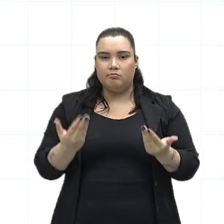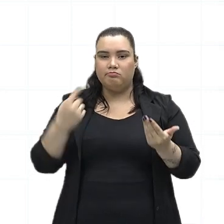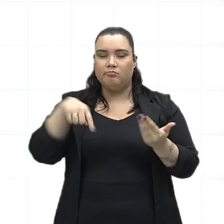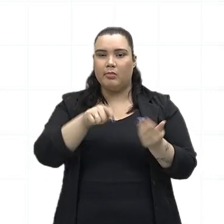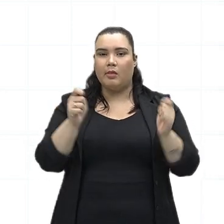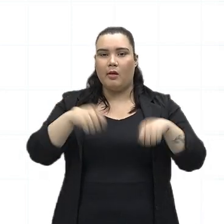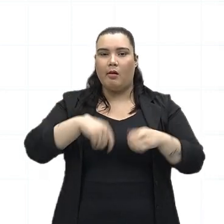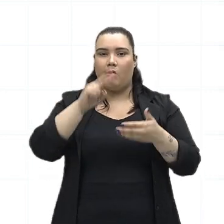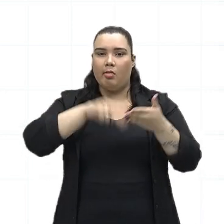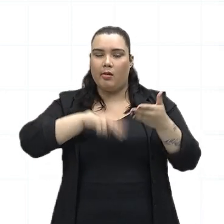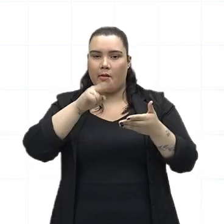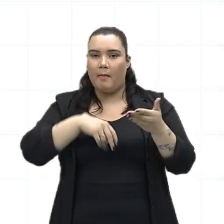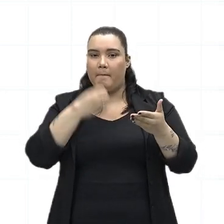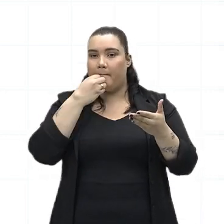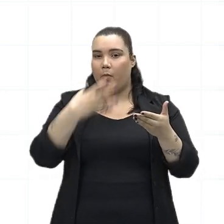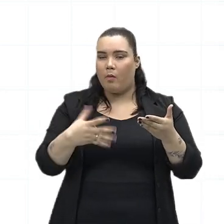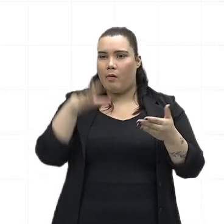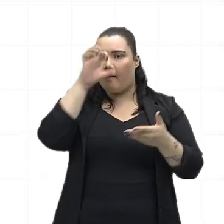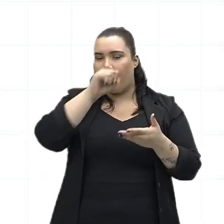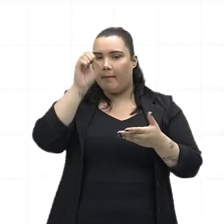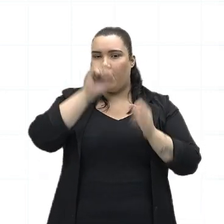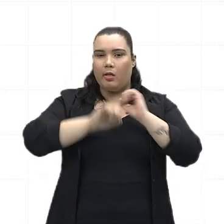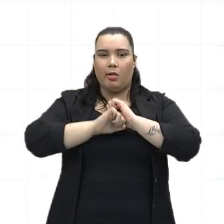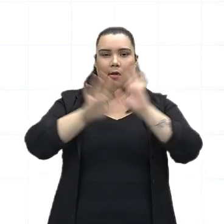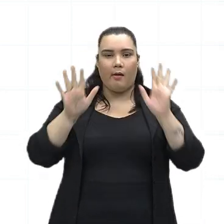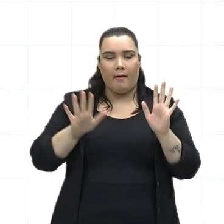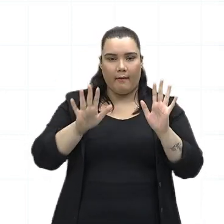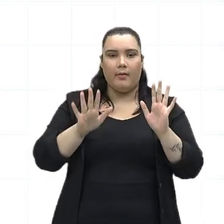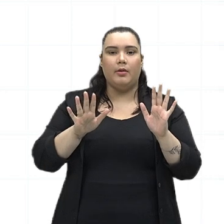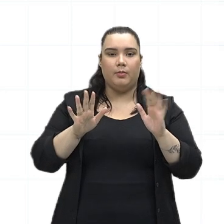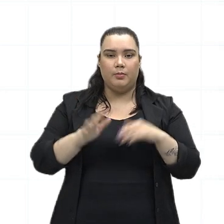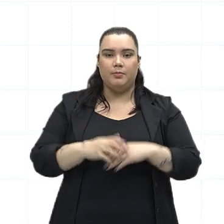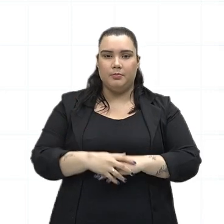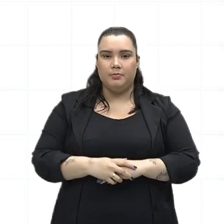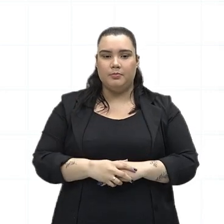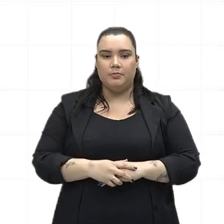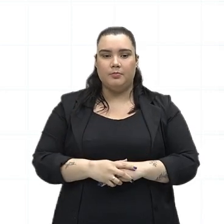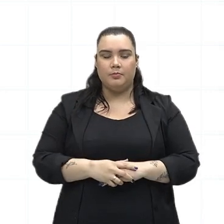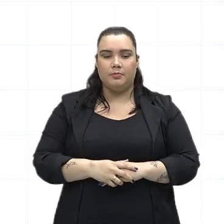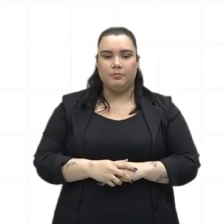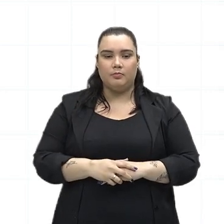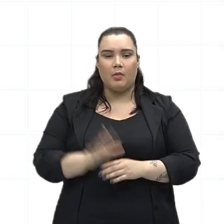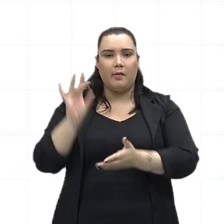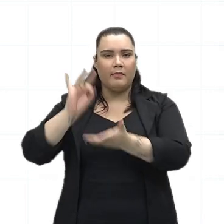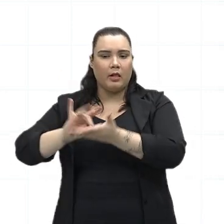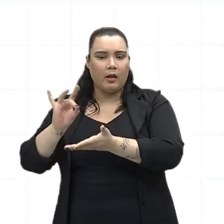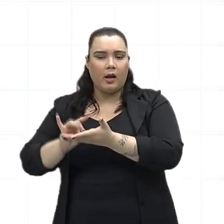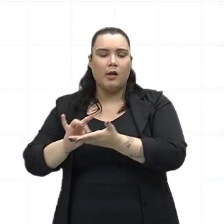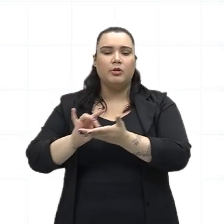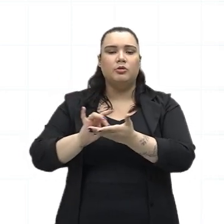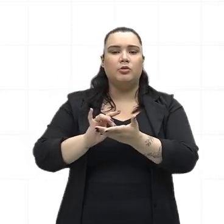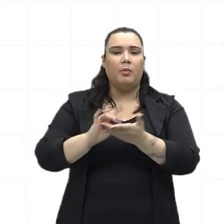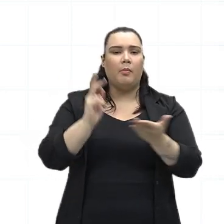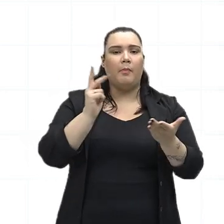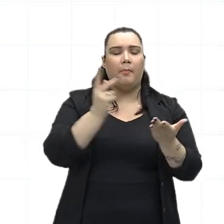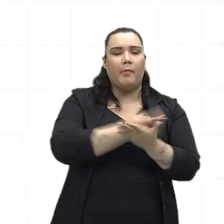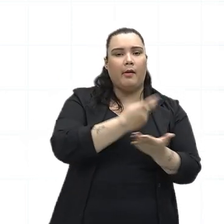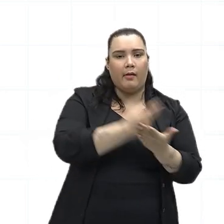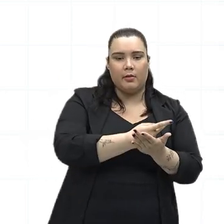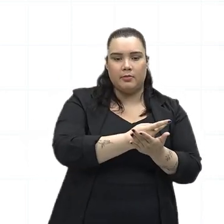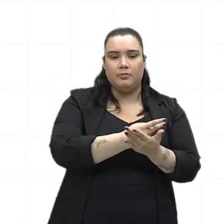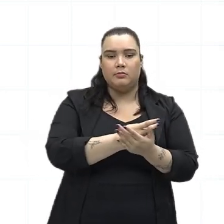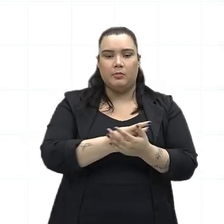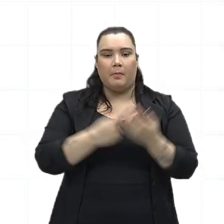mais produtiva, que tenha mais resultado, digamos assim. Vamos lá, é verdadeiro ou falso? Você deve quebrar